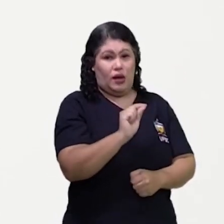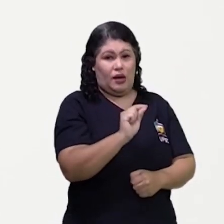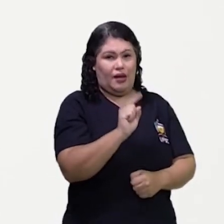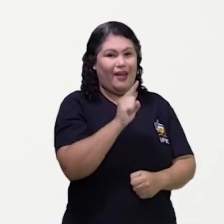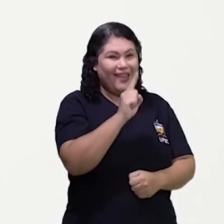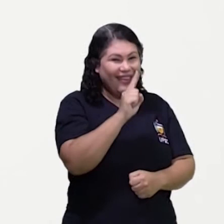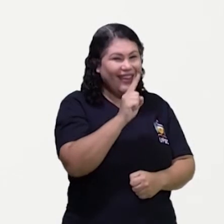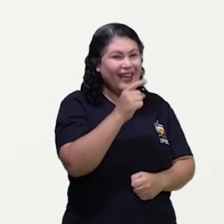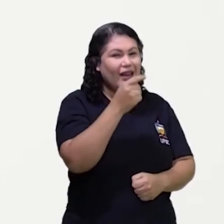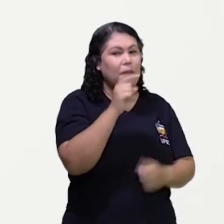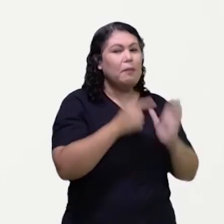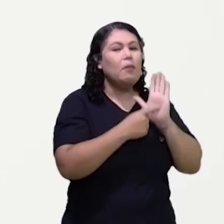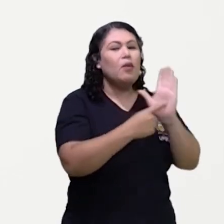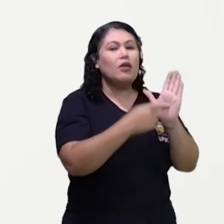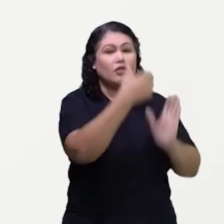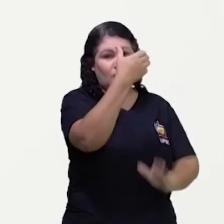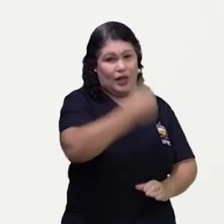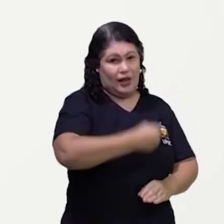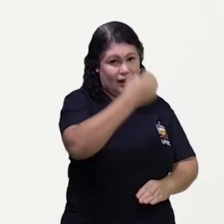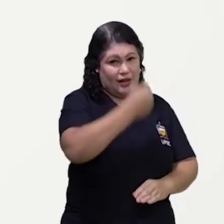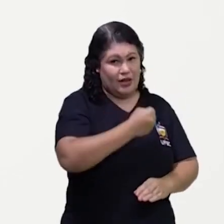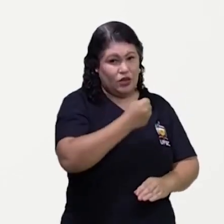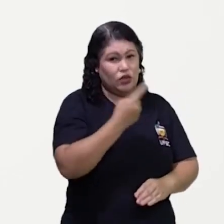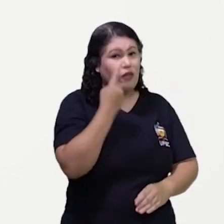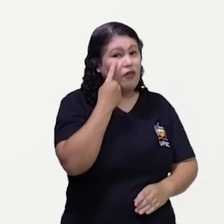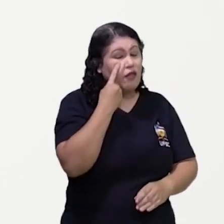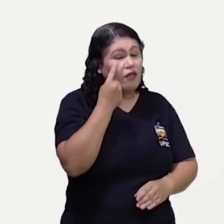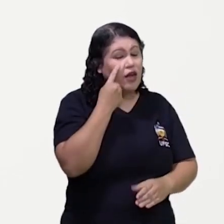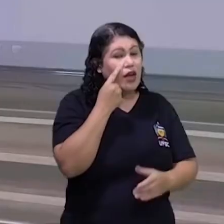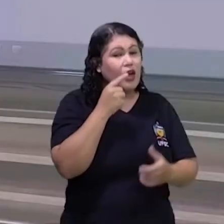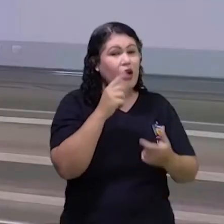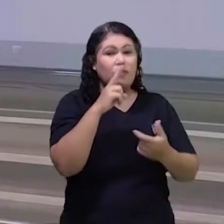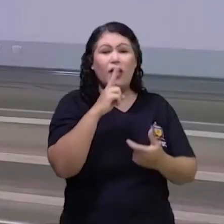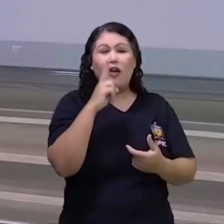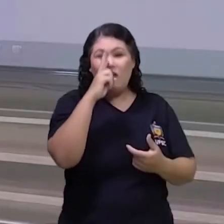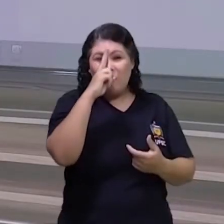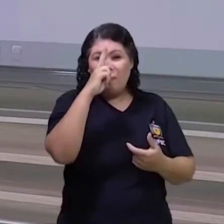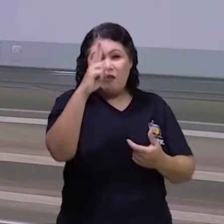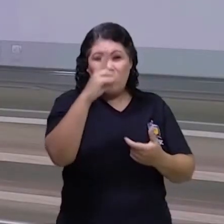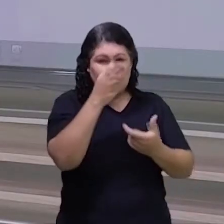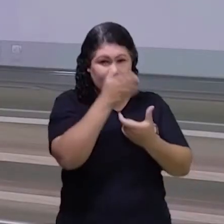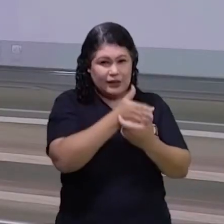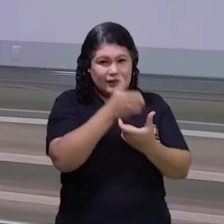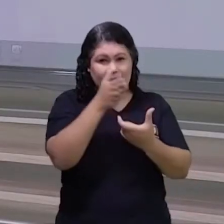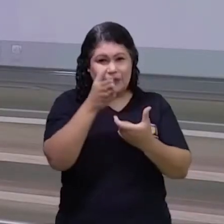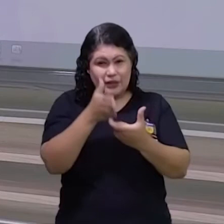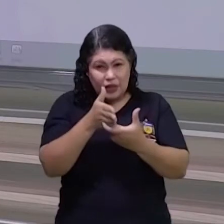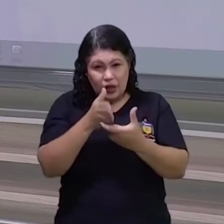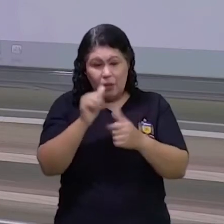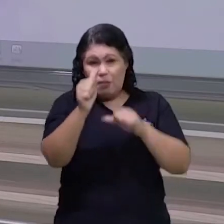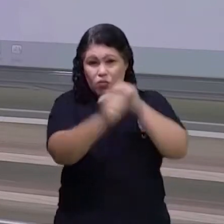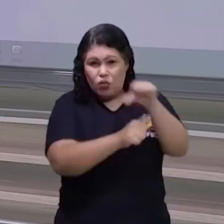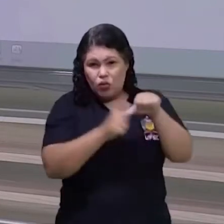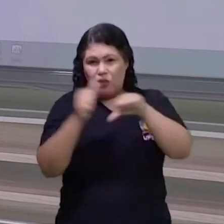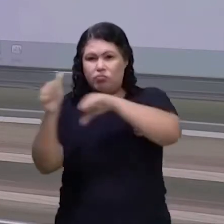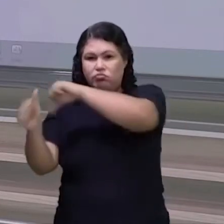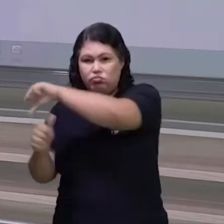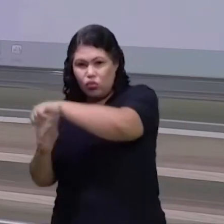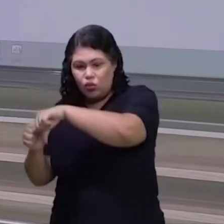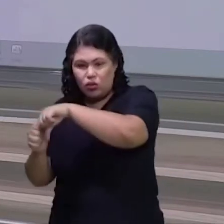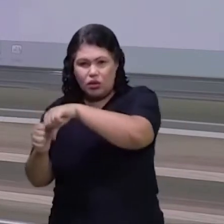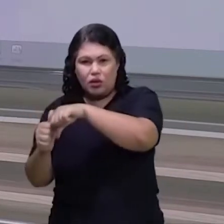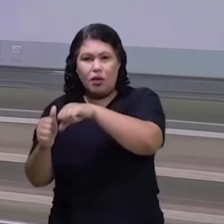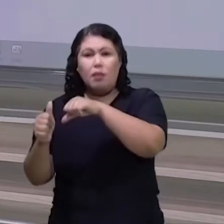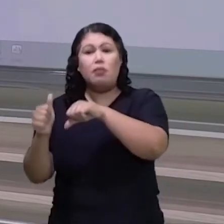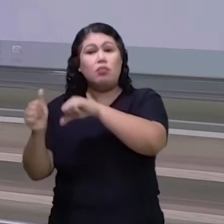Leite. Percebe que a sílaba tônica mudou? E nós temos outro significado. Fábrica,